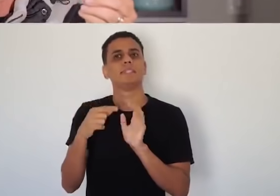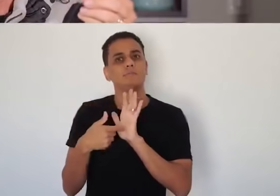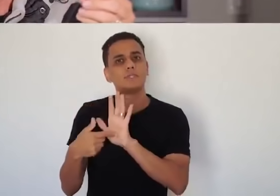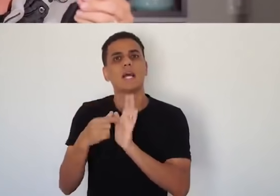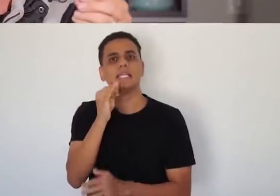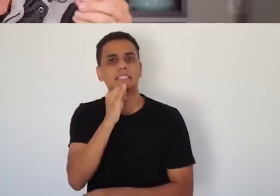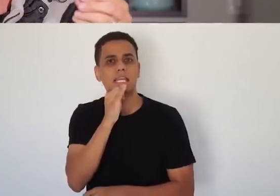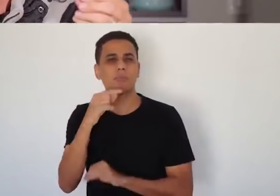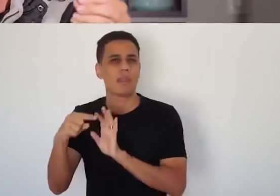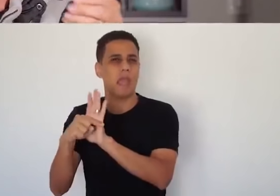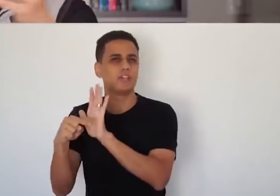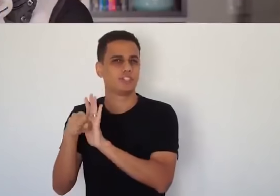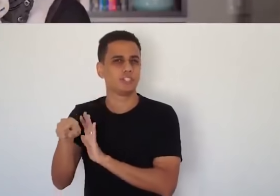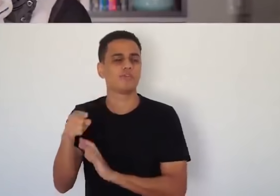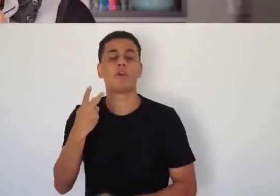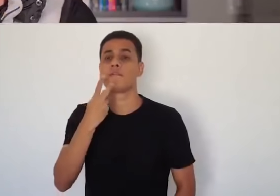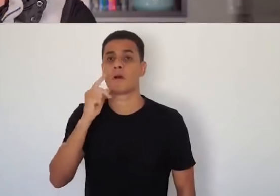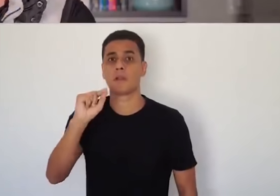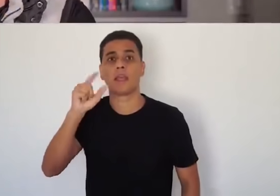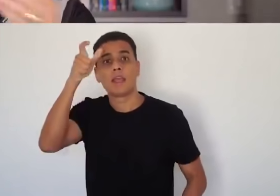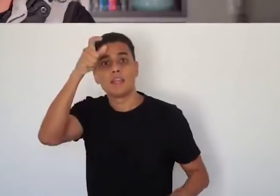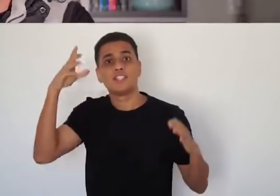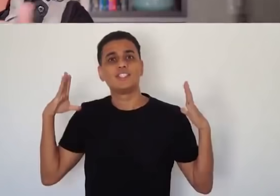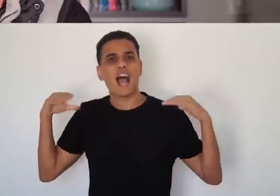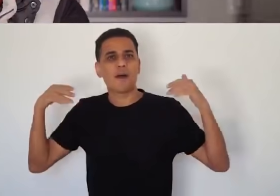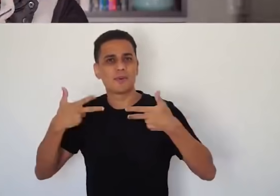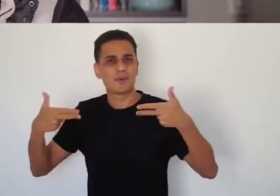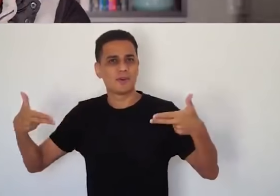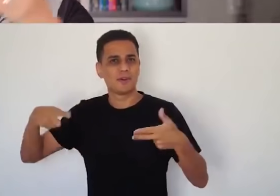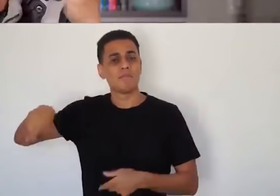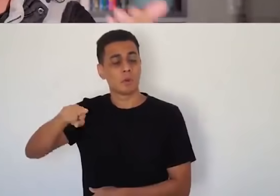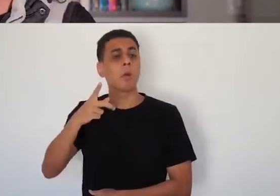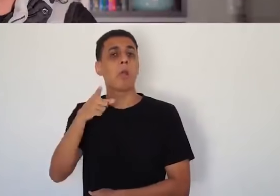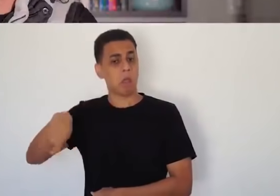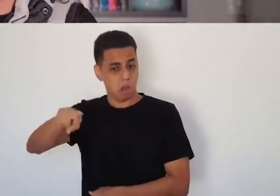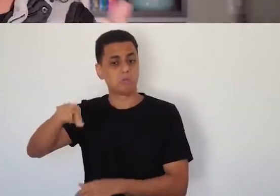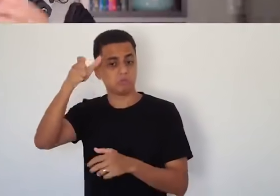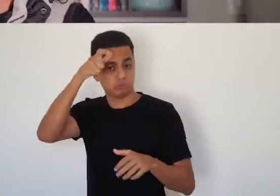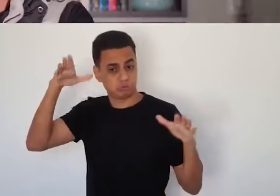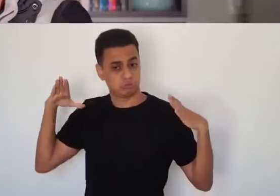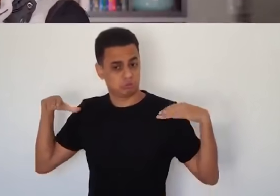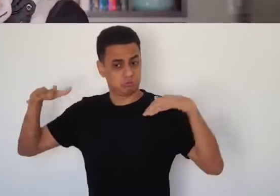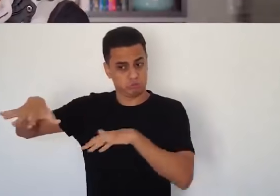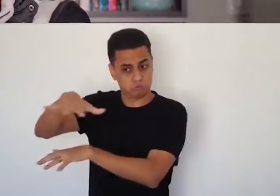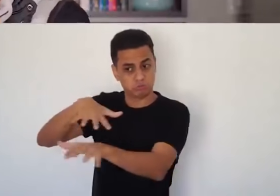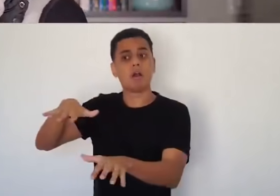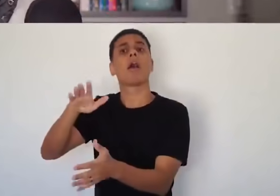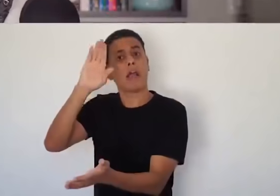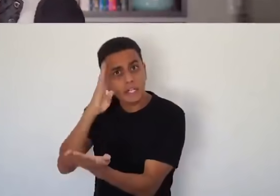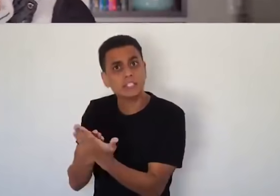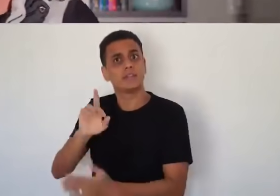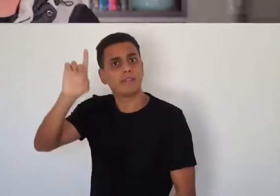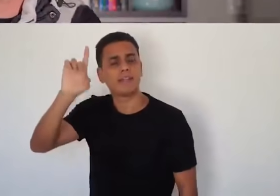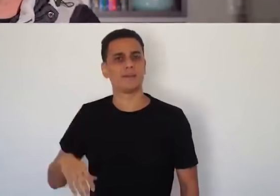porém, eles não praticam, eles não obedecem, eles não são fiéis a Deus. Os demônios são fiéis ao